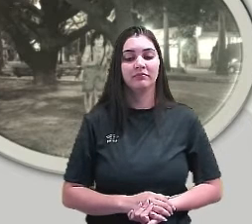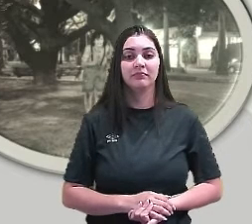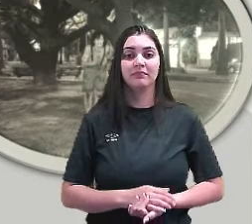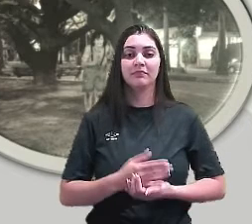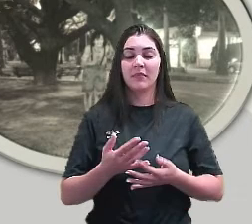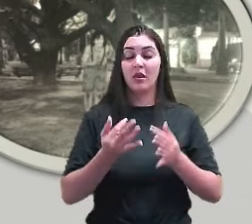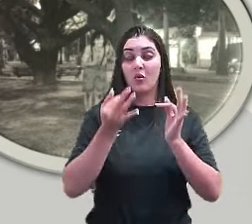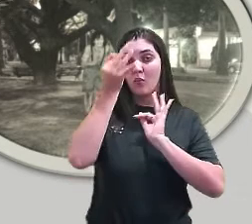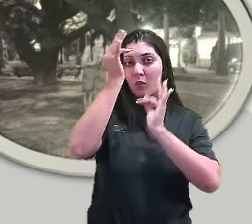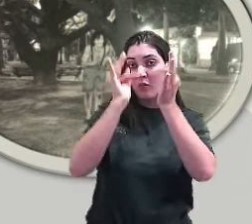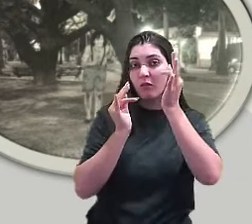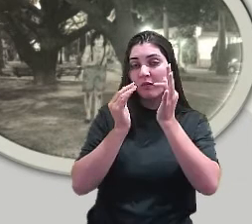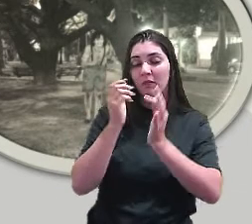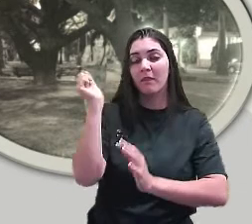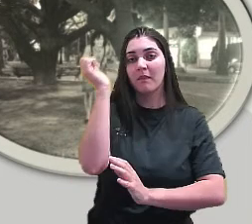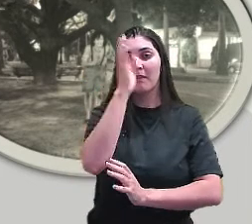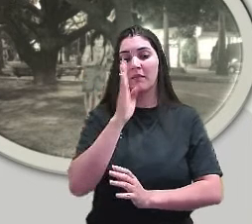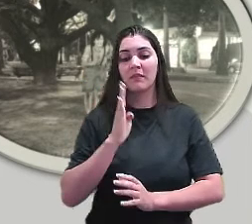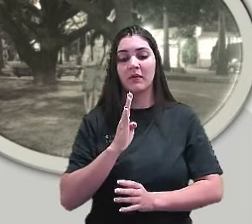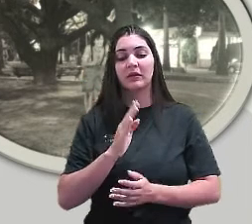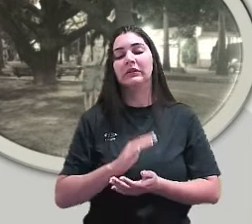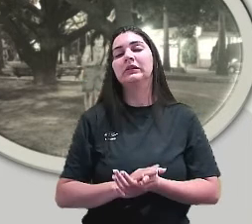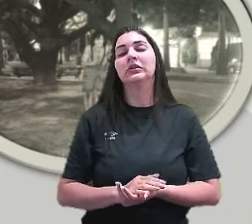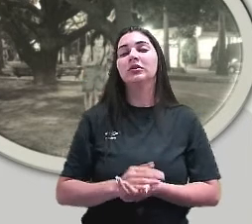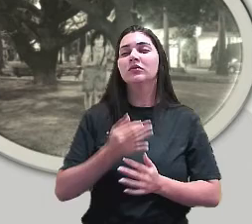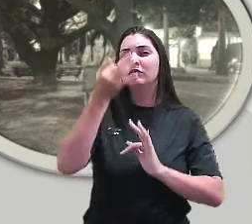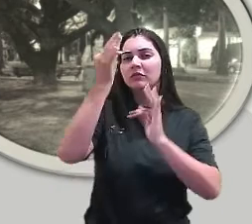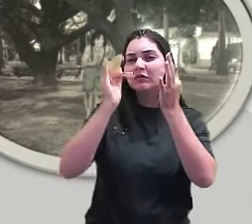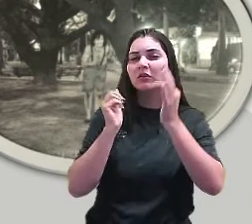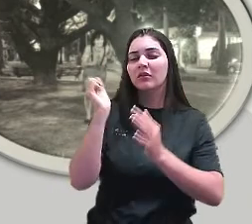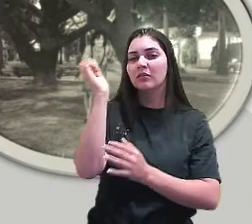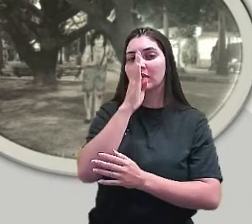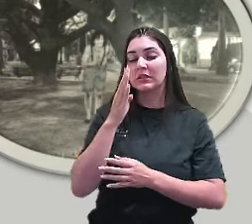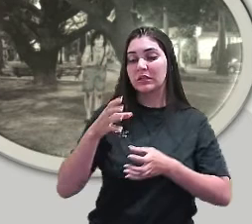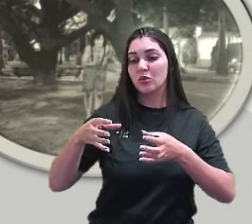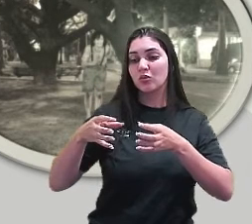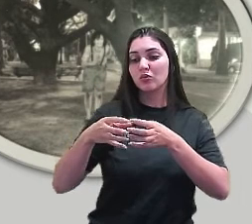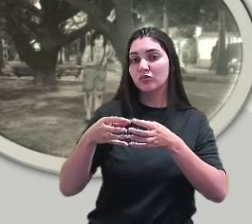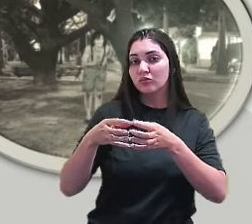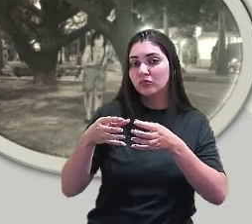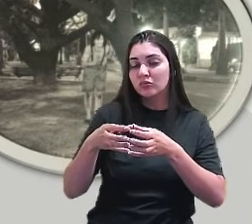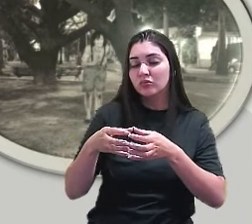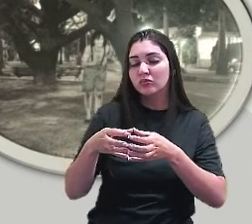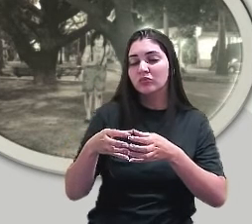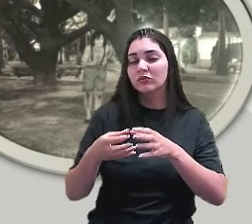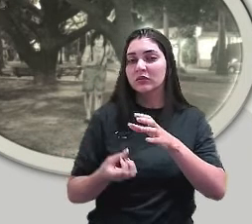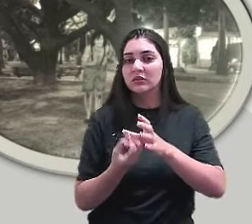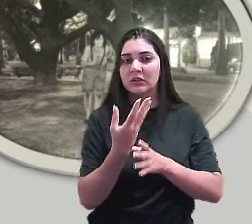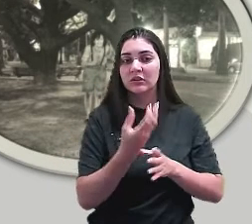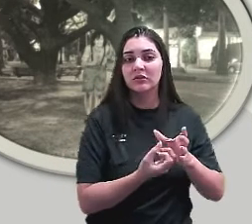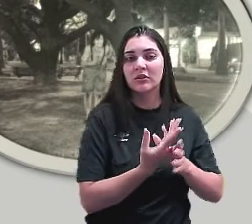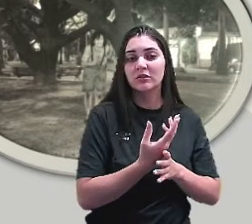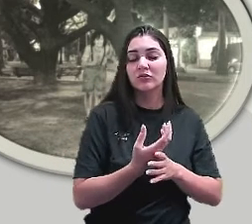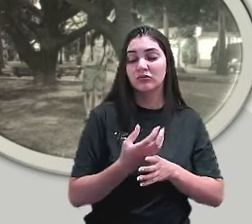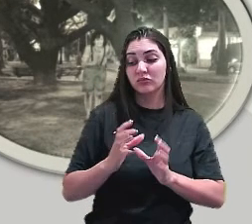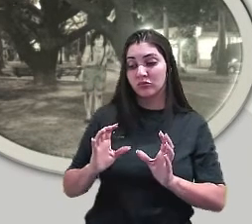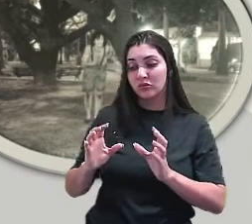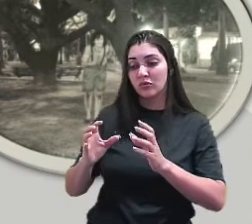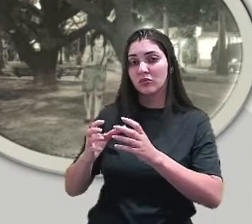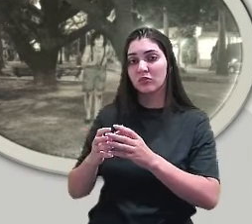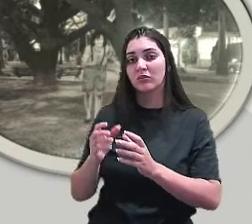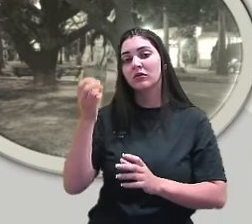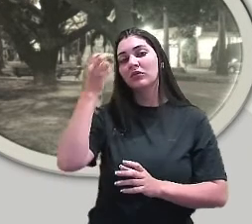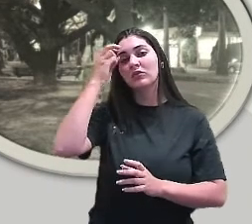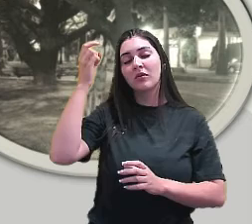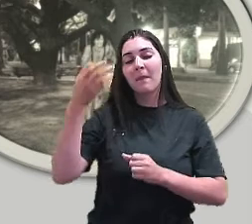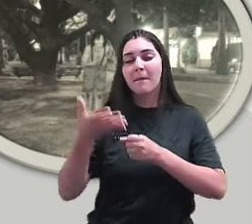O folclore brasileiro, né? Então, vamos lá. O folclore brasileiro é o conjunto das criações de uma comunidade cultural baseada em